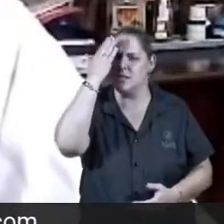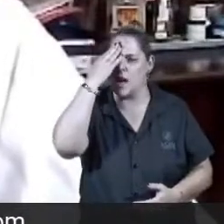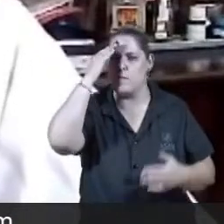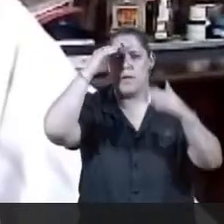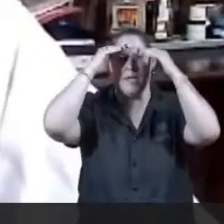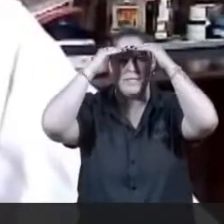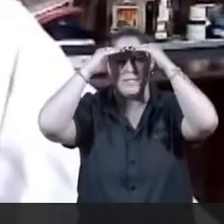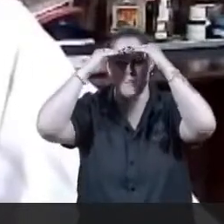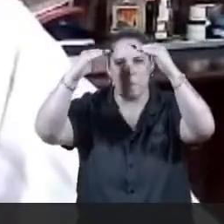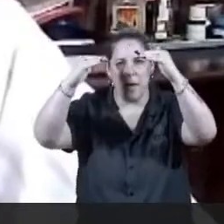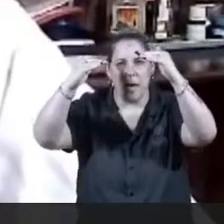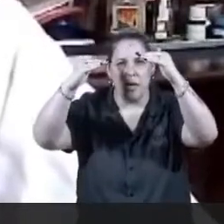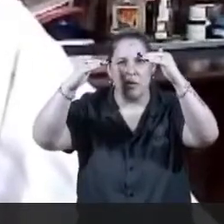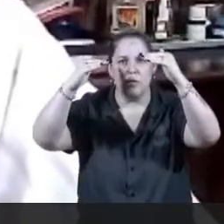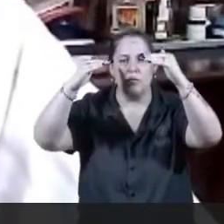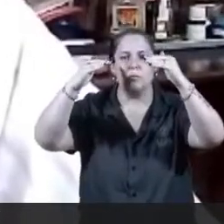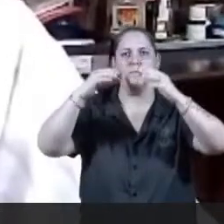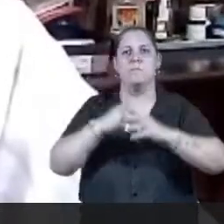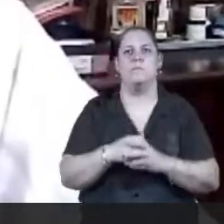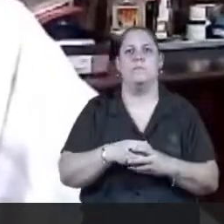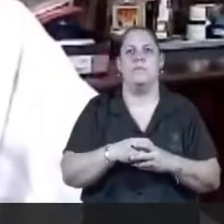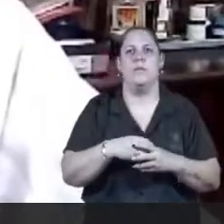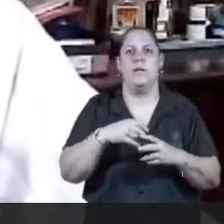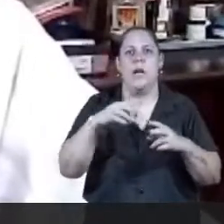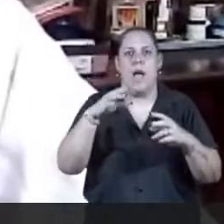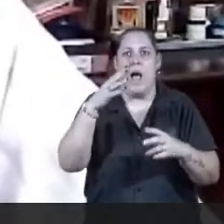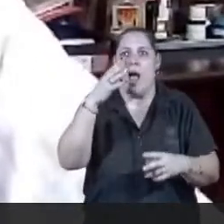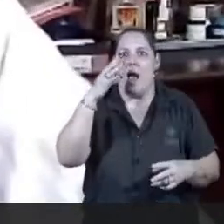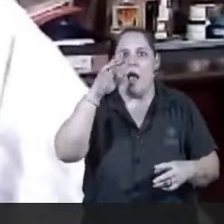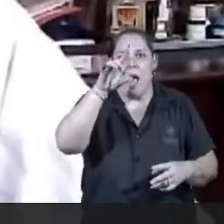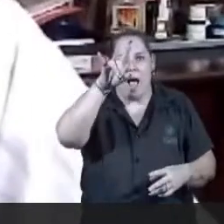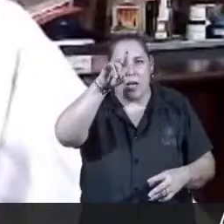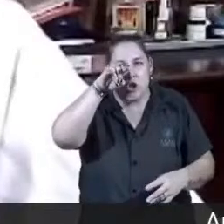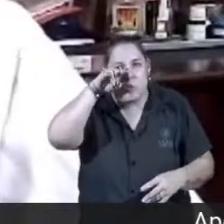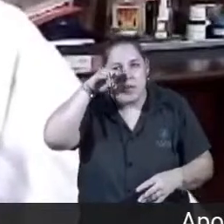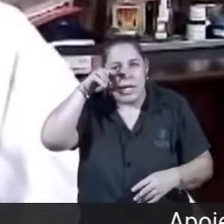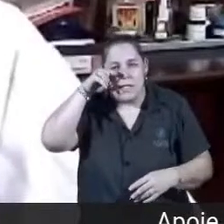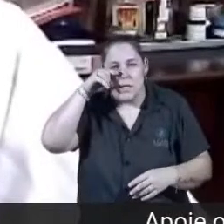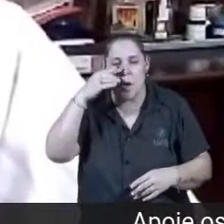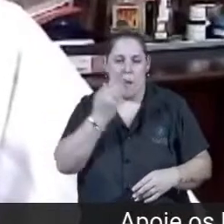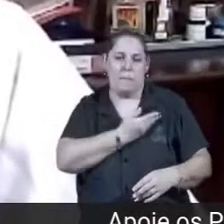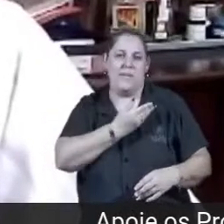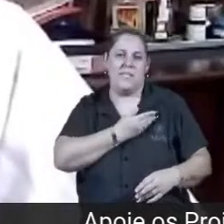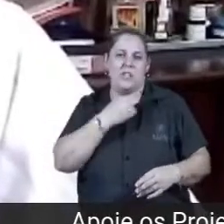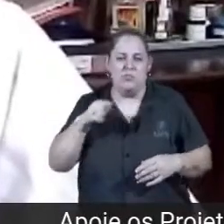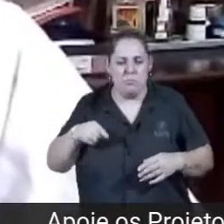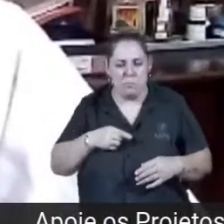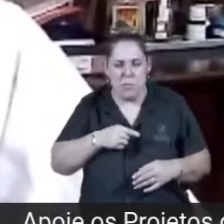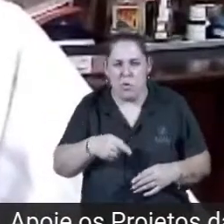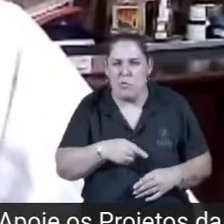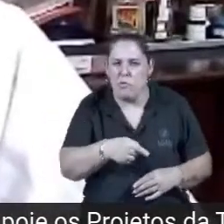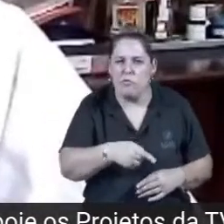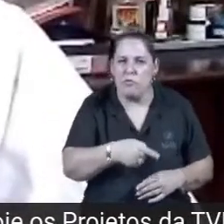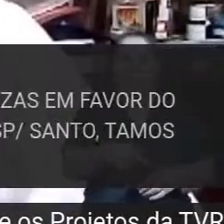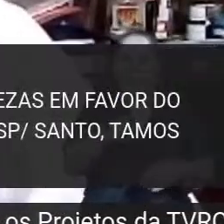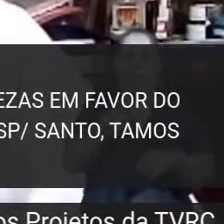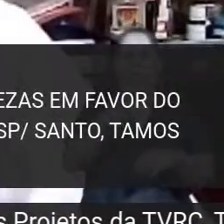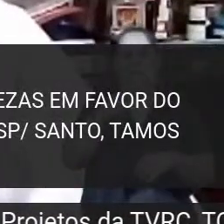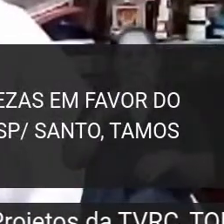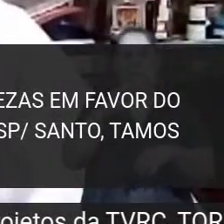nosso companheirismo e da nossa amizade profunda, que em pouco tempo já